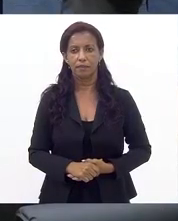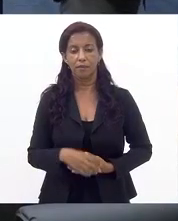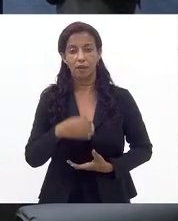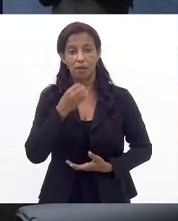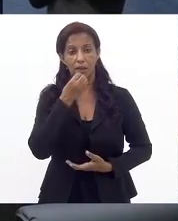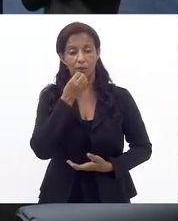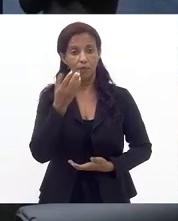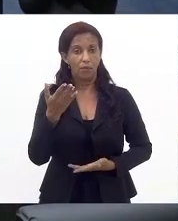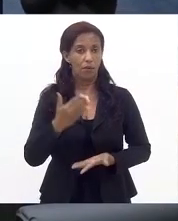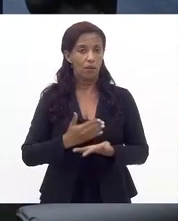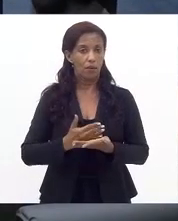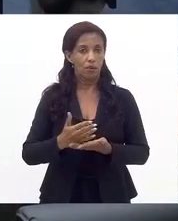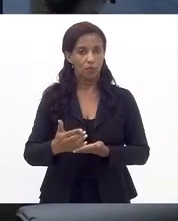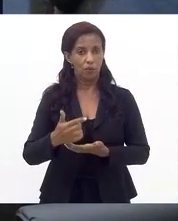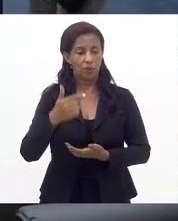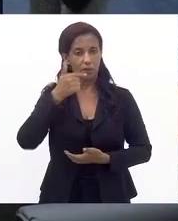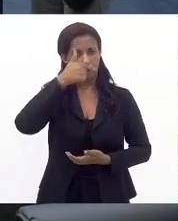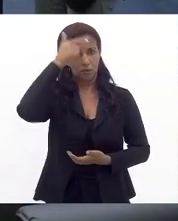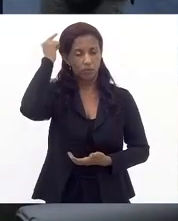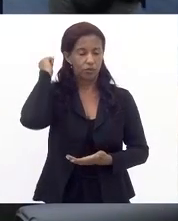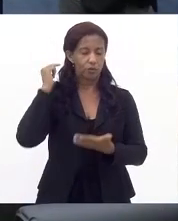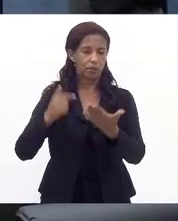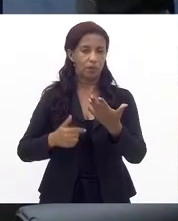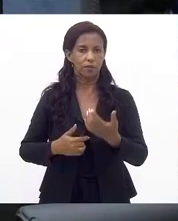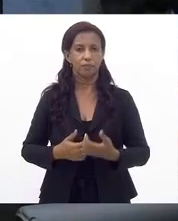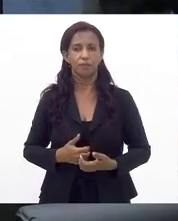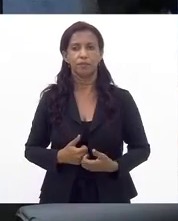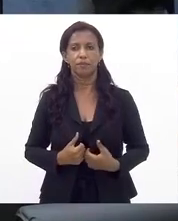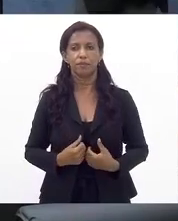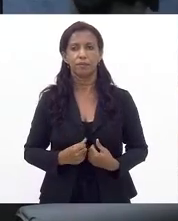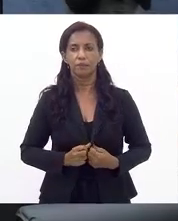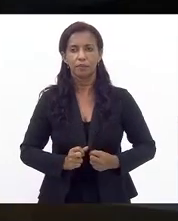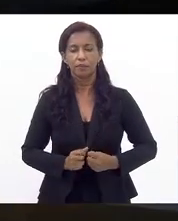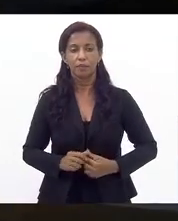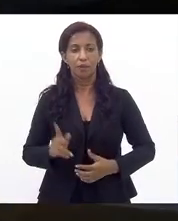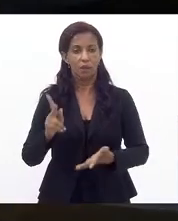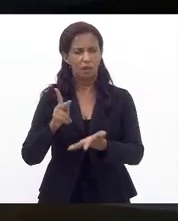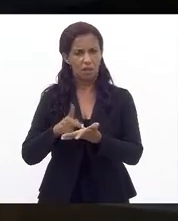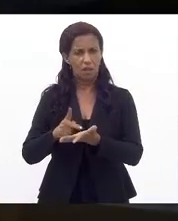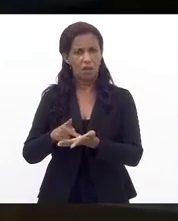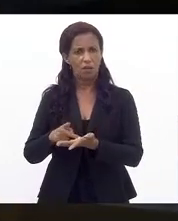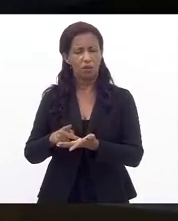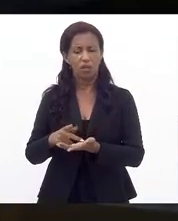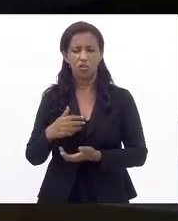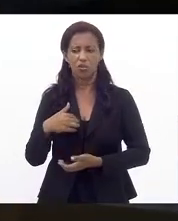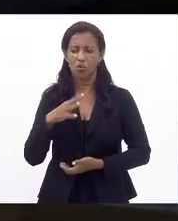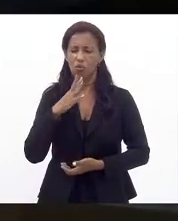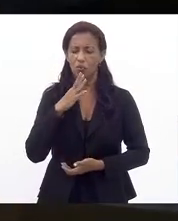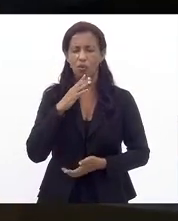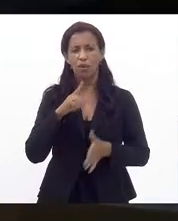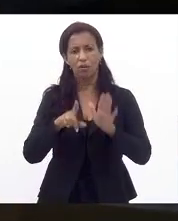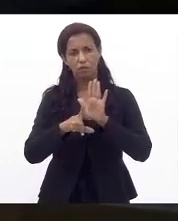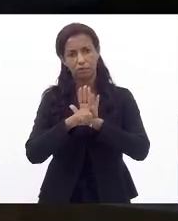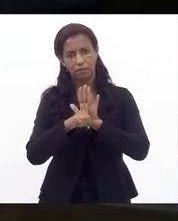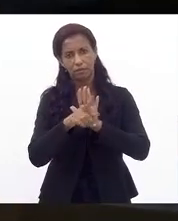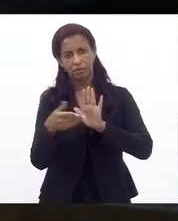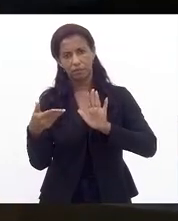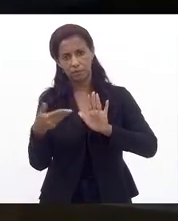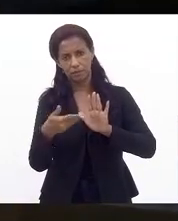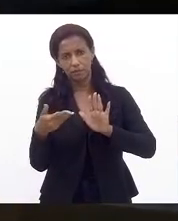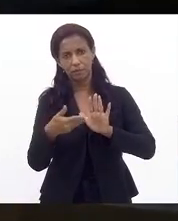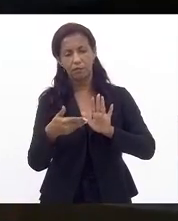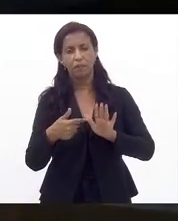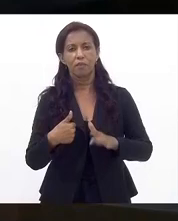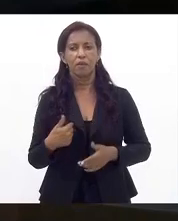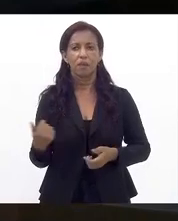vou começar com o Deputado Luiz Paulo tá é realmente Deputado eu conheço essa legislação tá que a gente